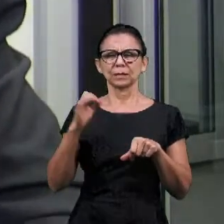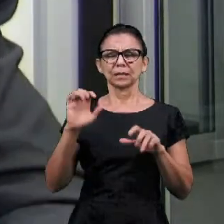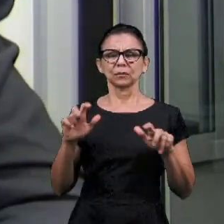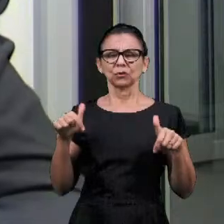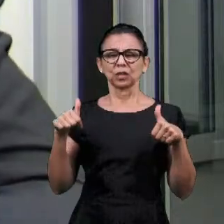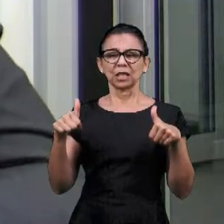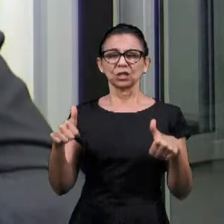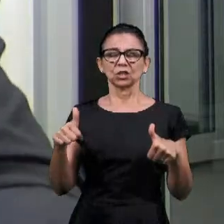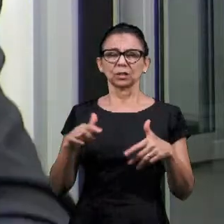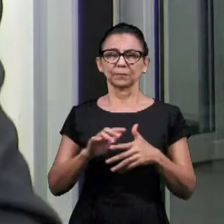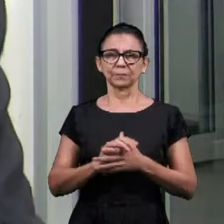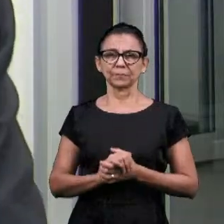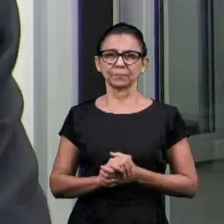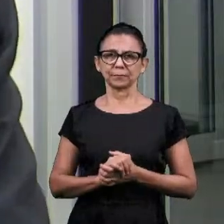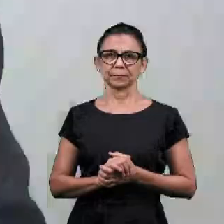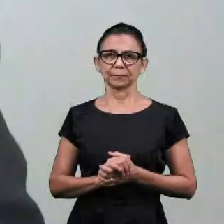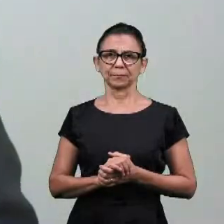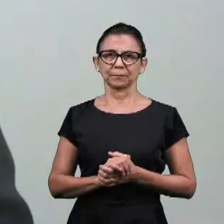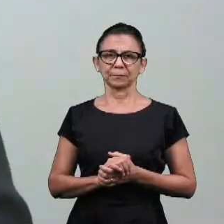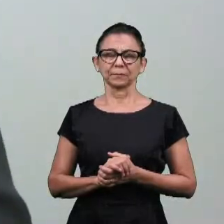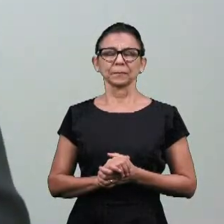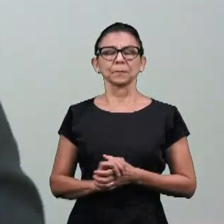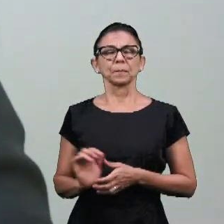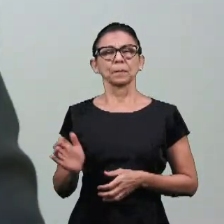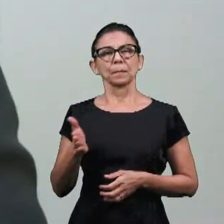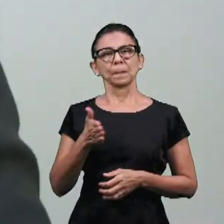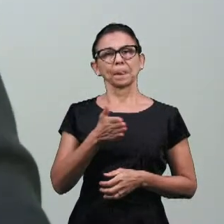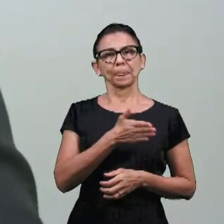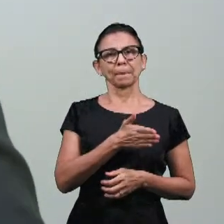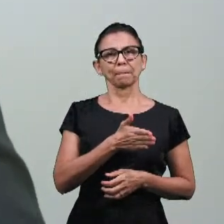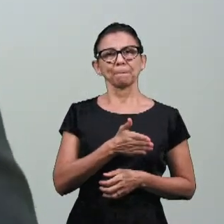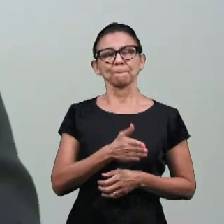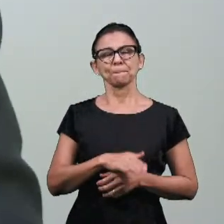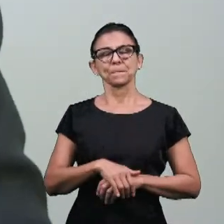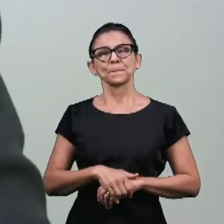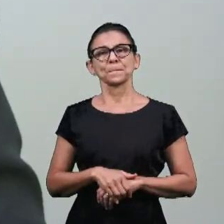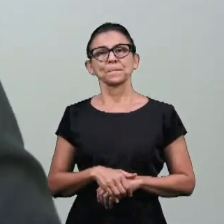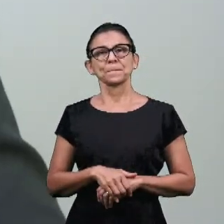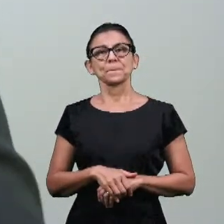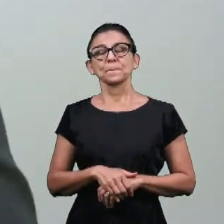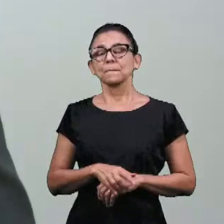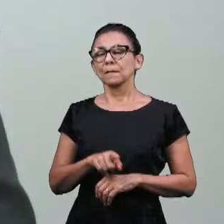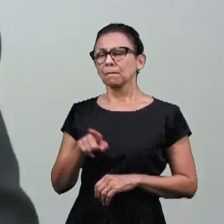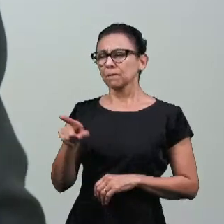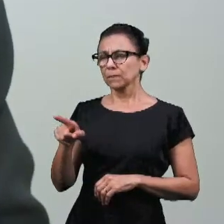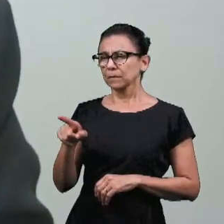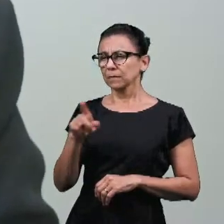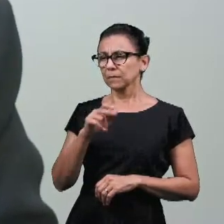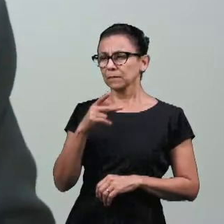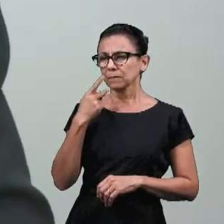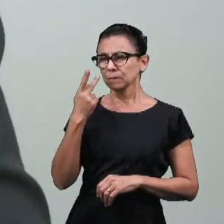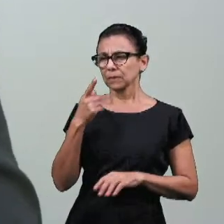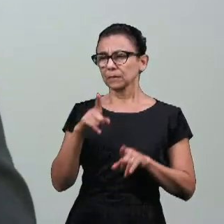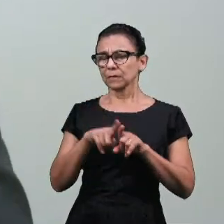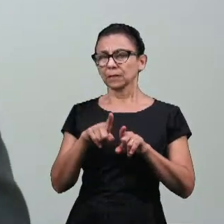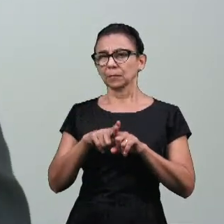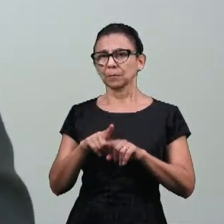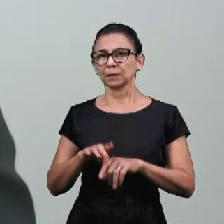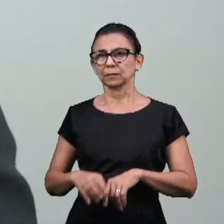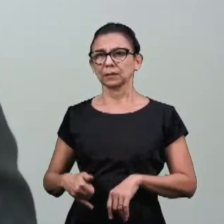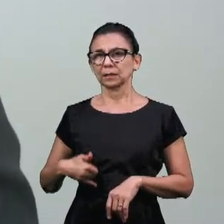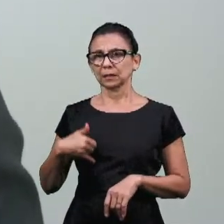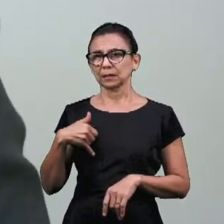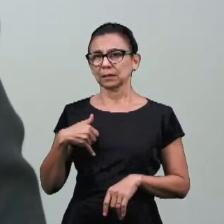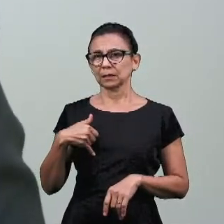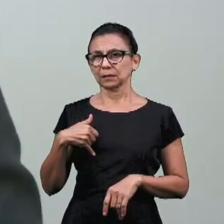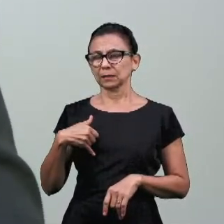amadurecido, preparado para o ministério. Amém, pastor. O senhor falou, né, da época da infância do senhor, a experiência com 13 anos,